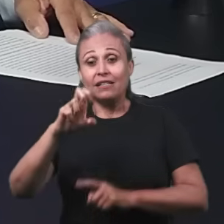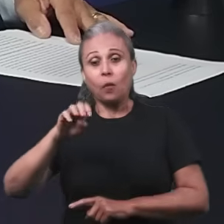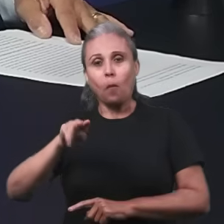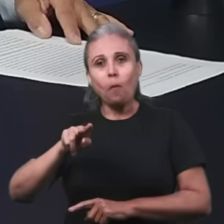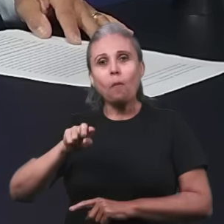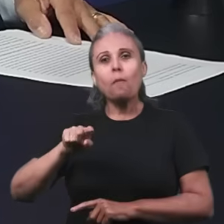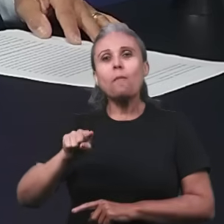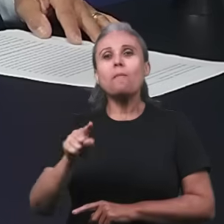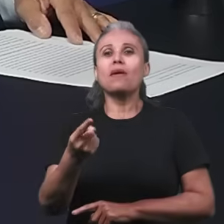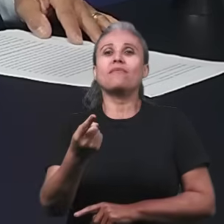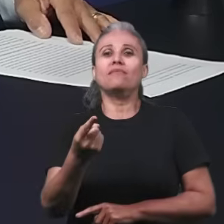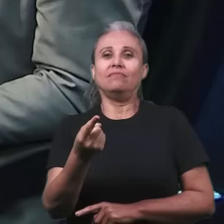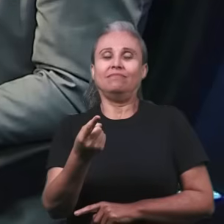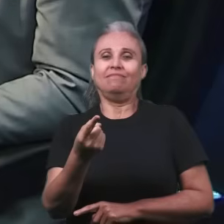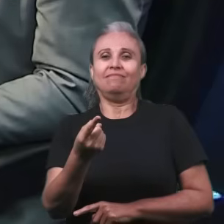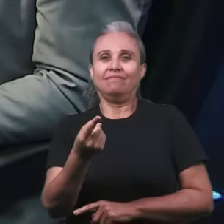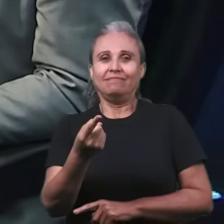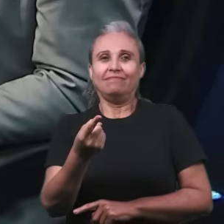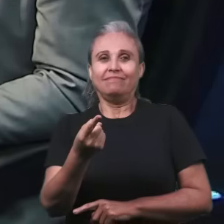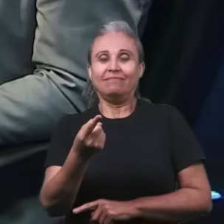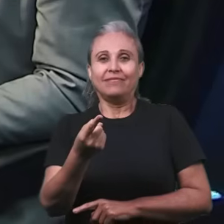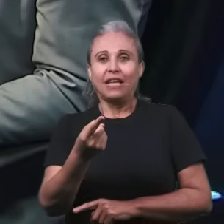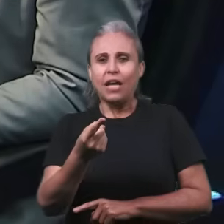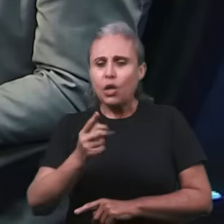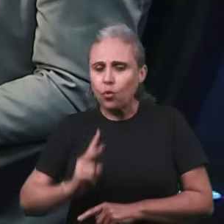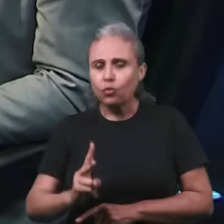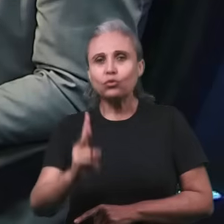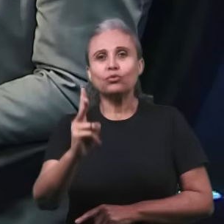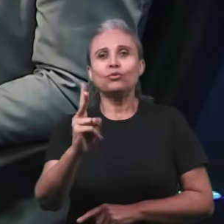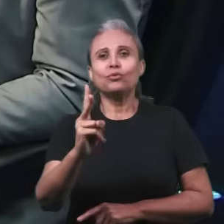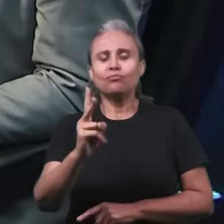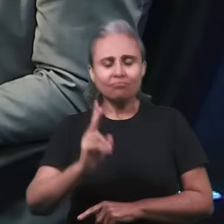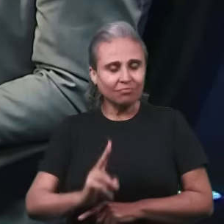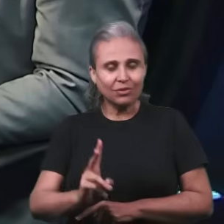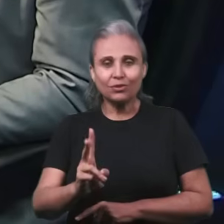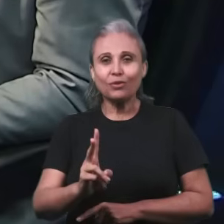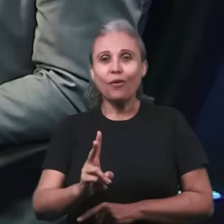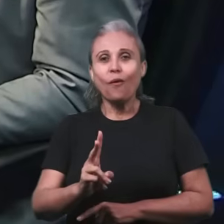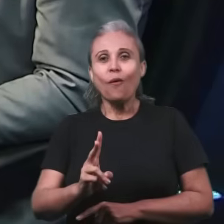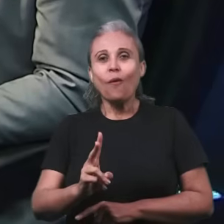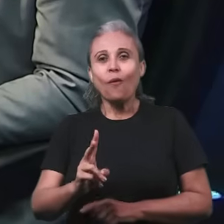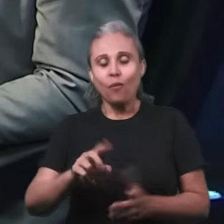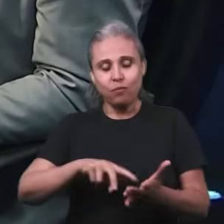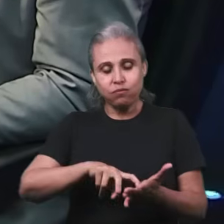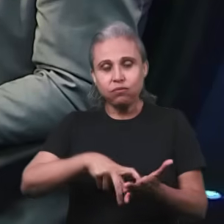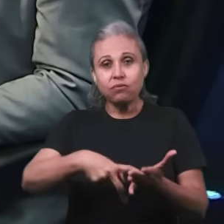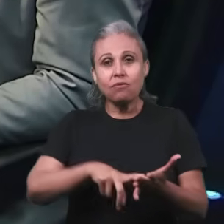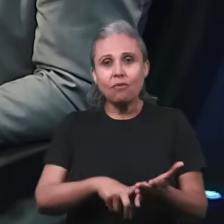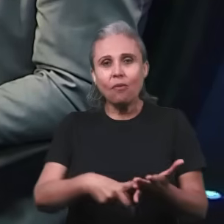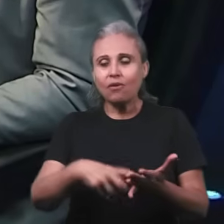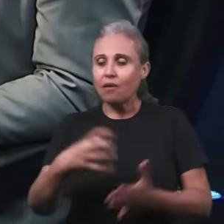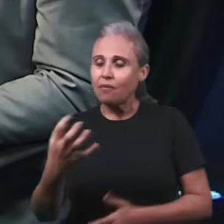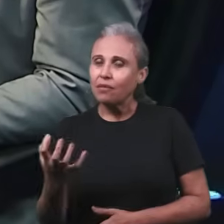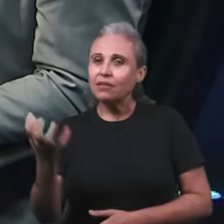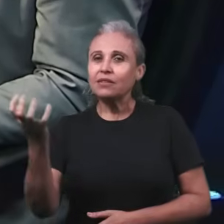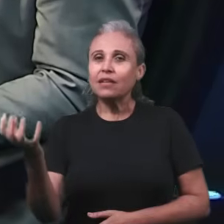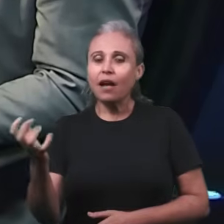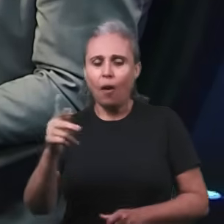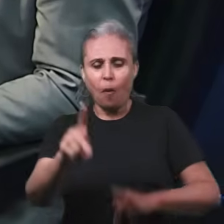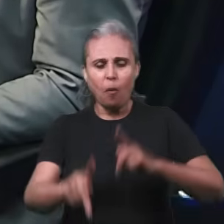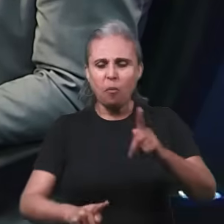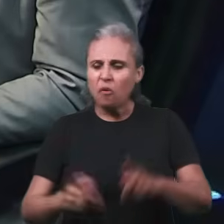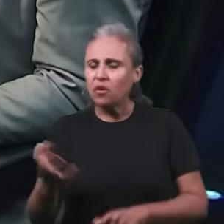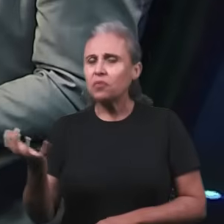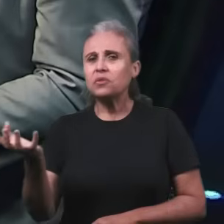Porque aí desencadeou, tirou o homem do coxo que estava mendigando, povo mendigando,